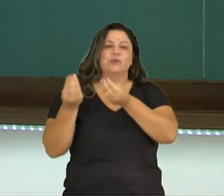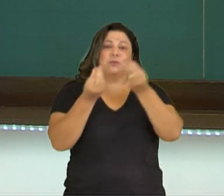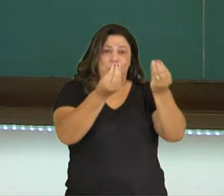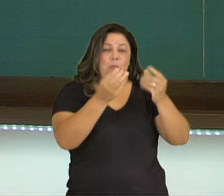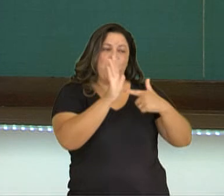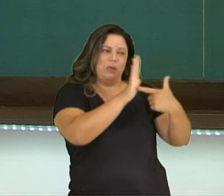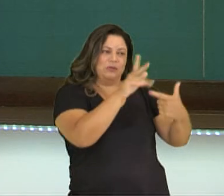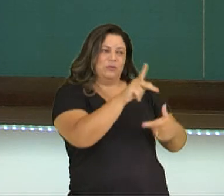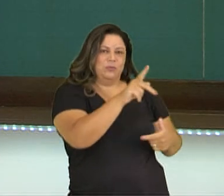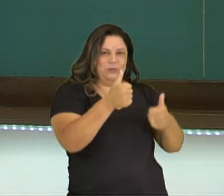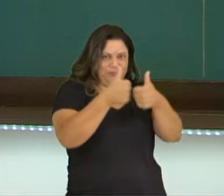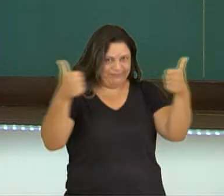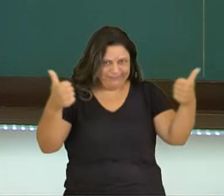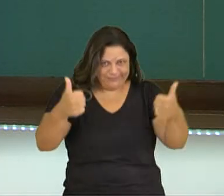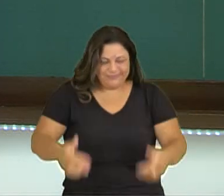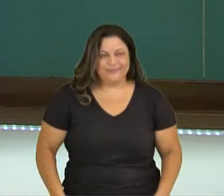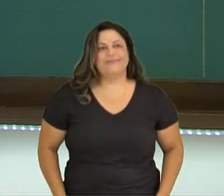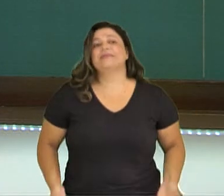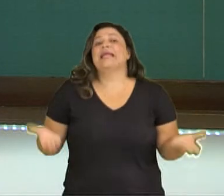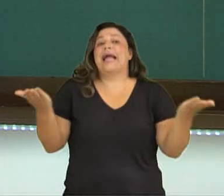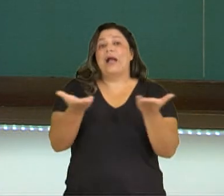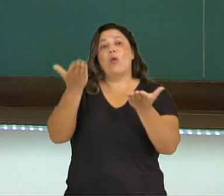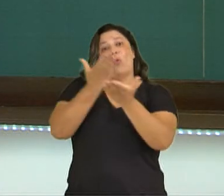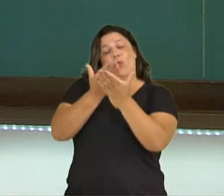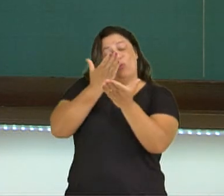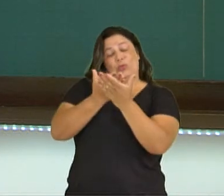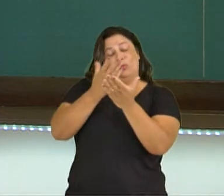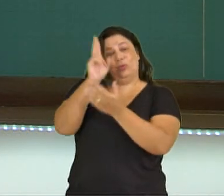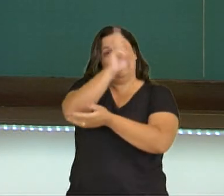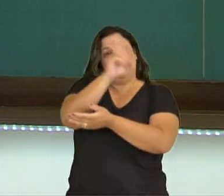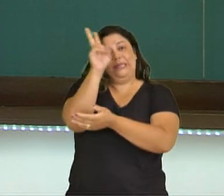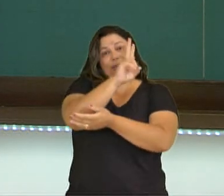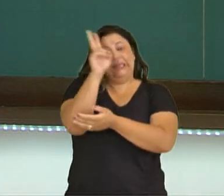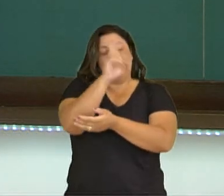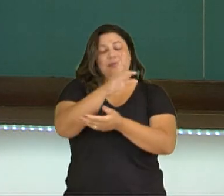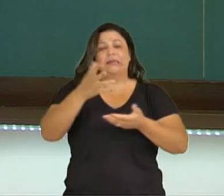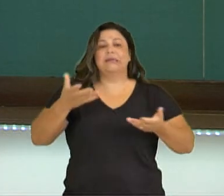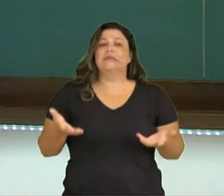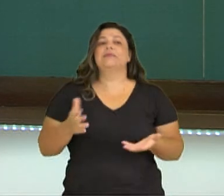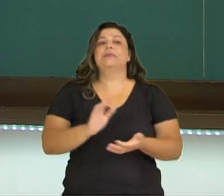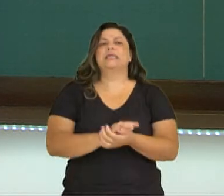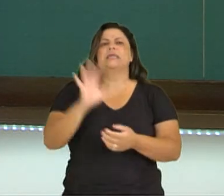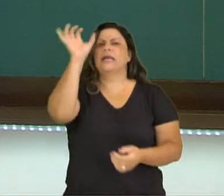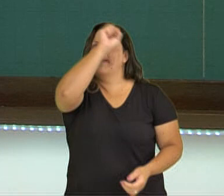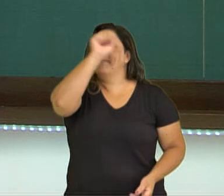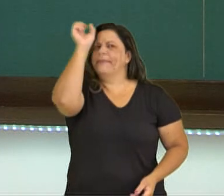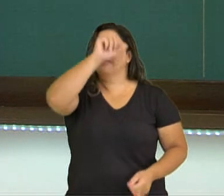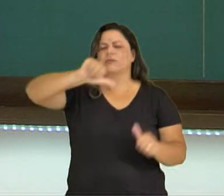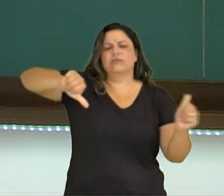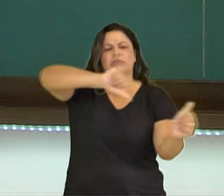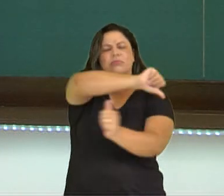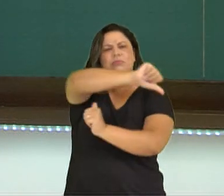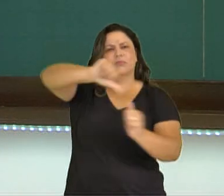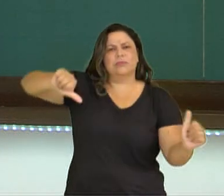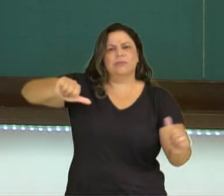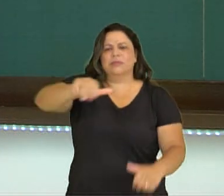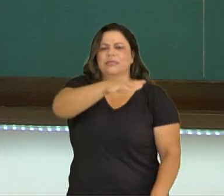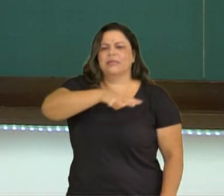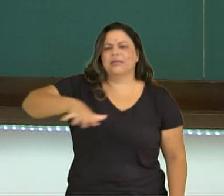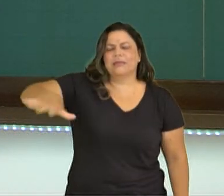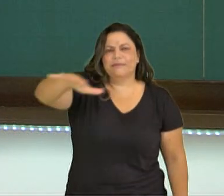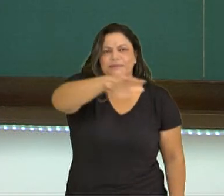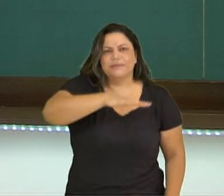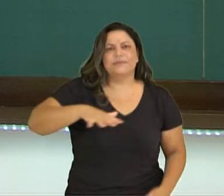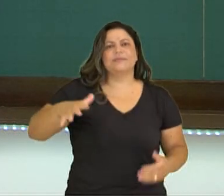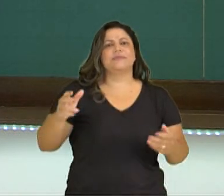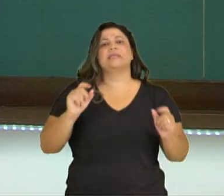de vocês, ok? Na aula de hoje, então, recapitulando ali, aprendemos sobre as transformações do espaço geográfico,